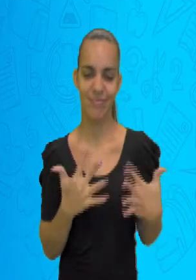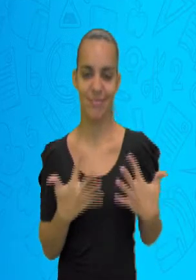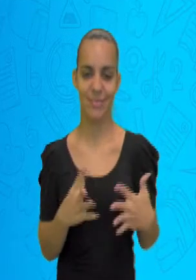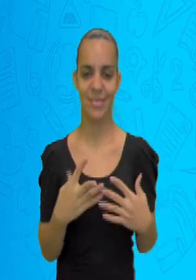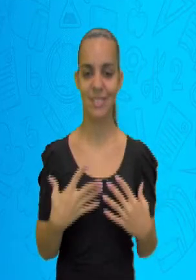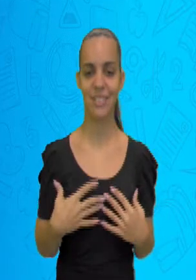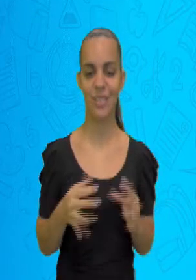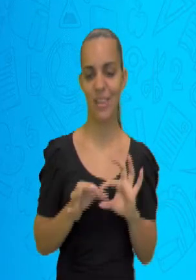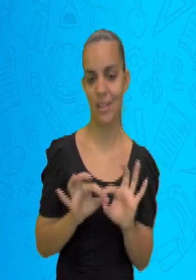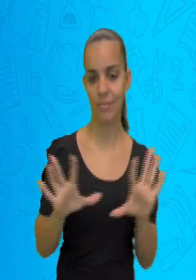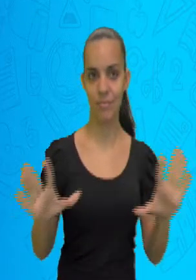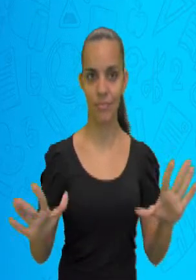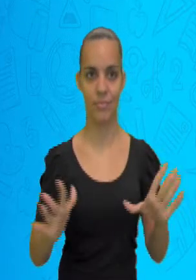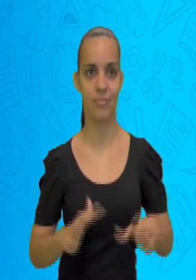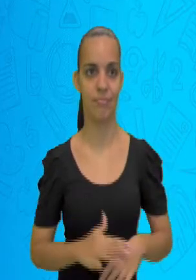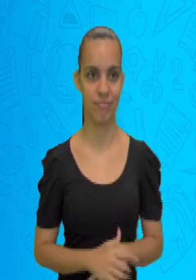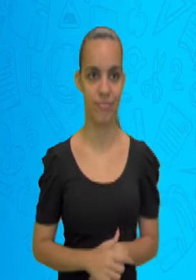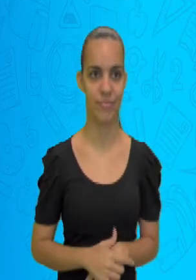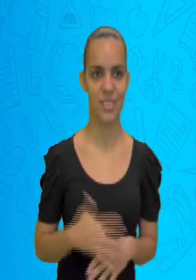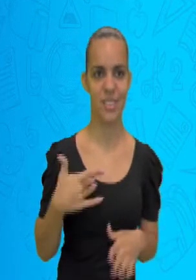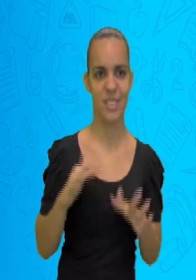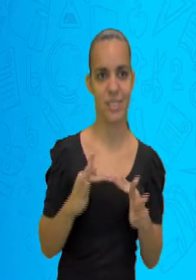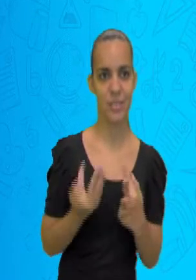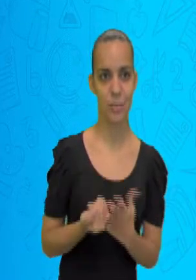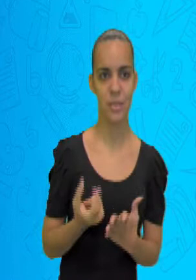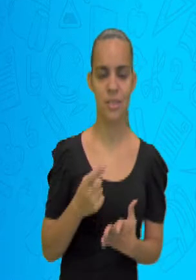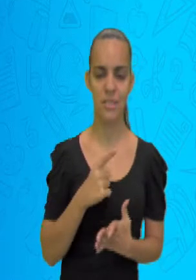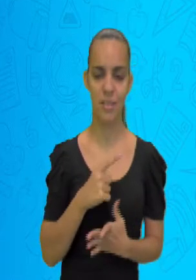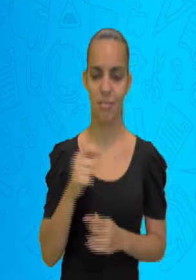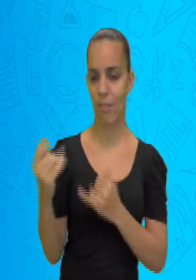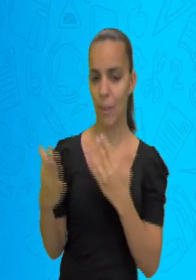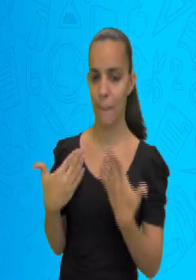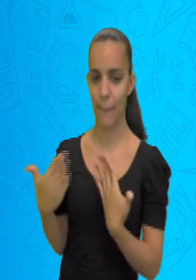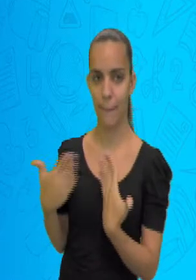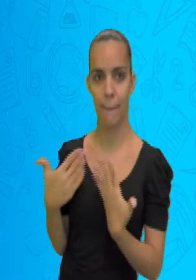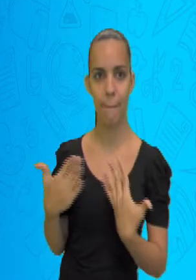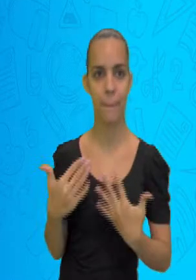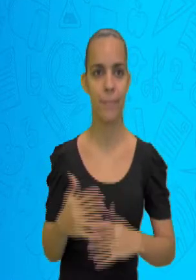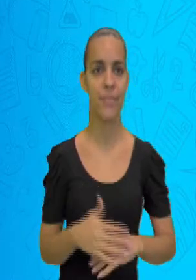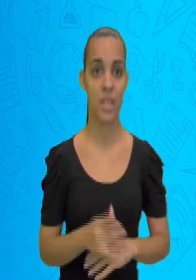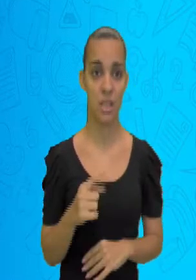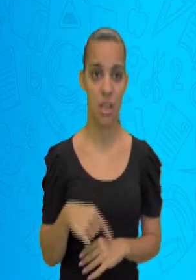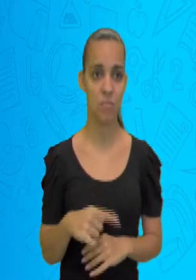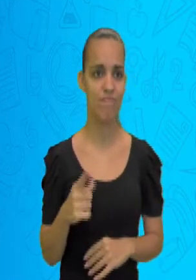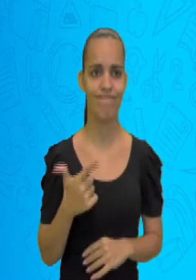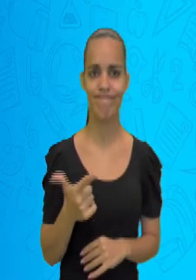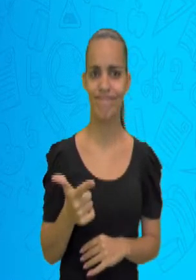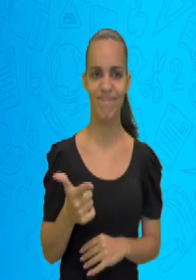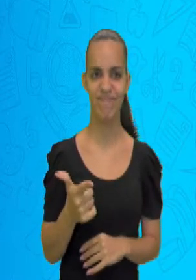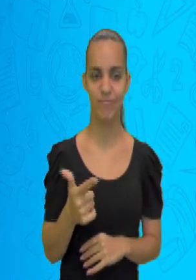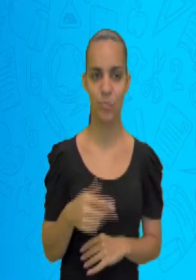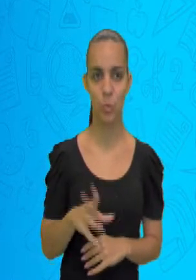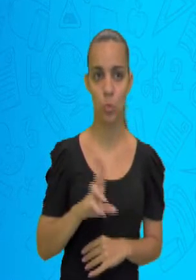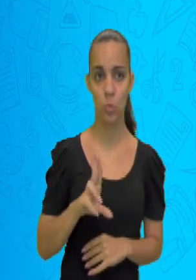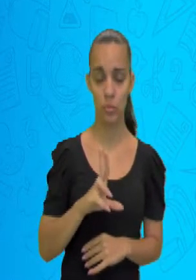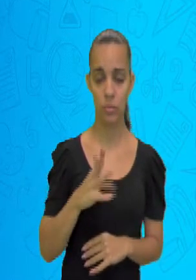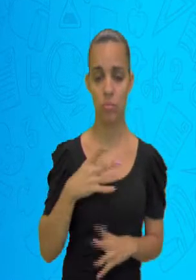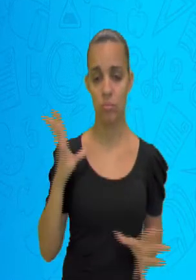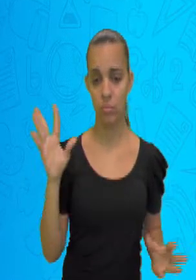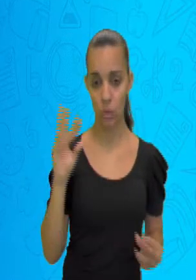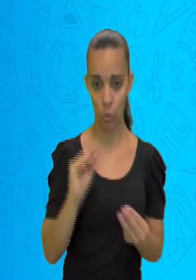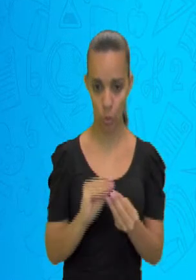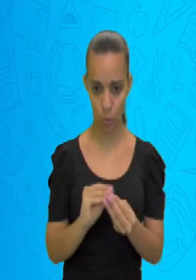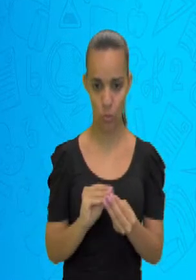uma familiaridade entre os interlocutores. Nela, não é necessário o uso da